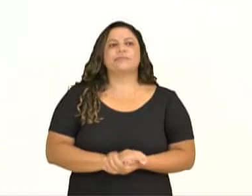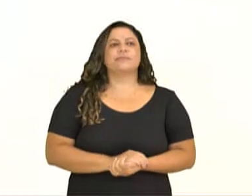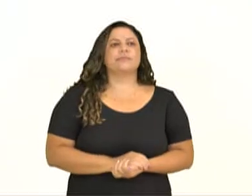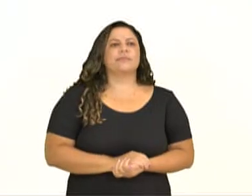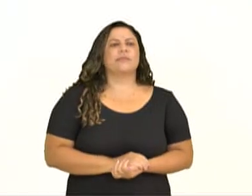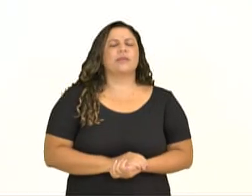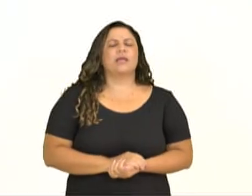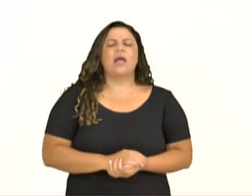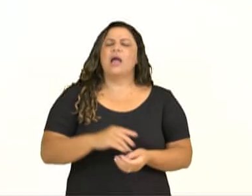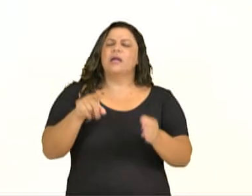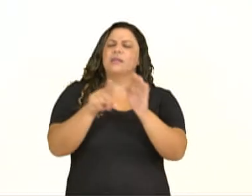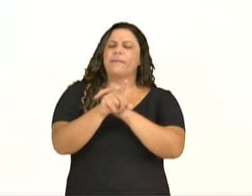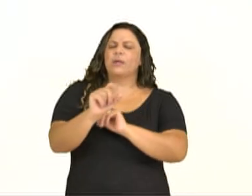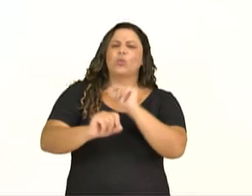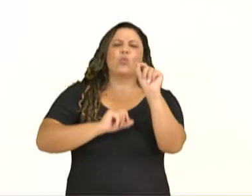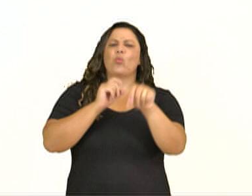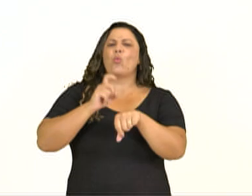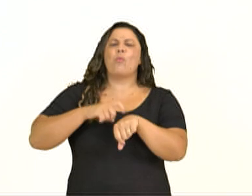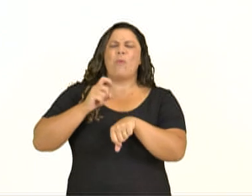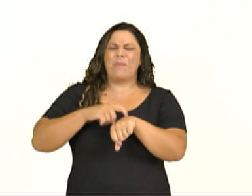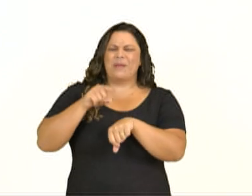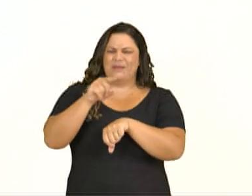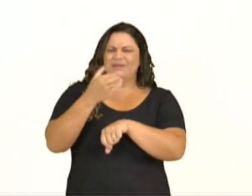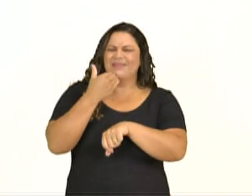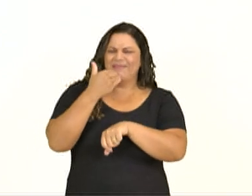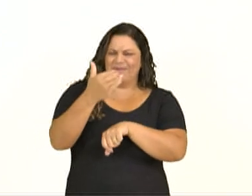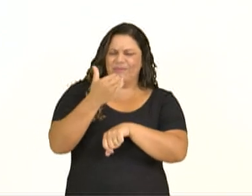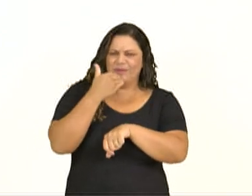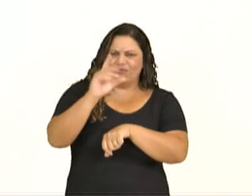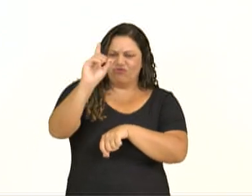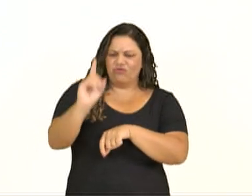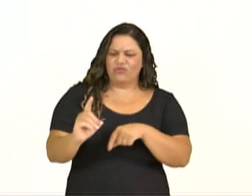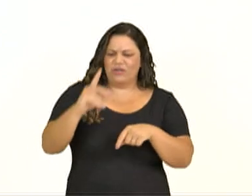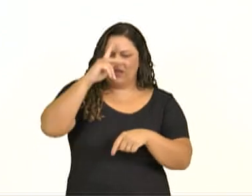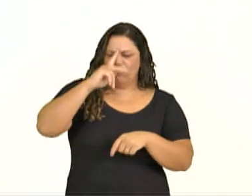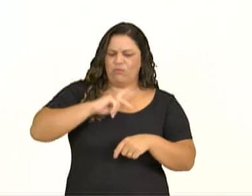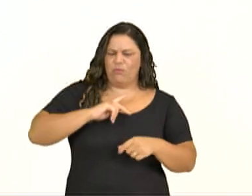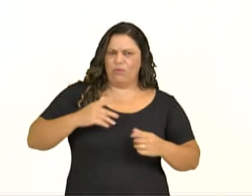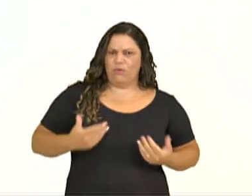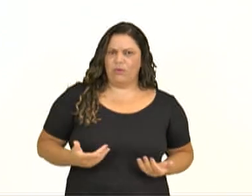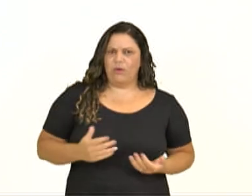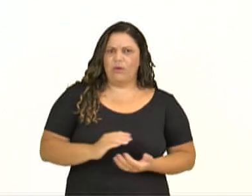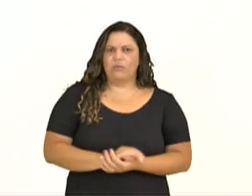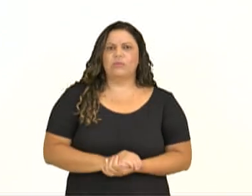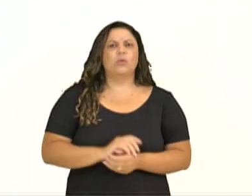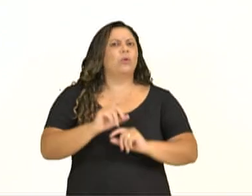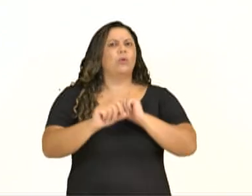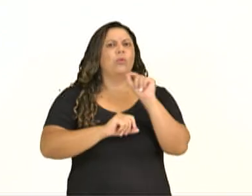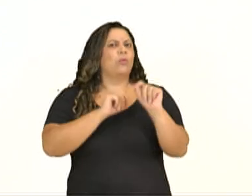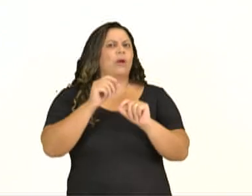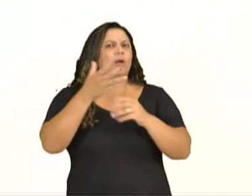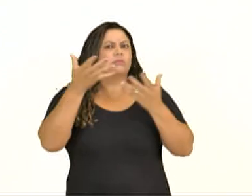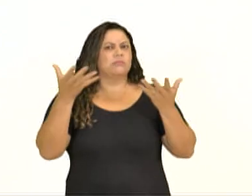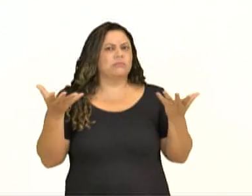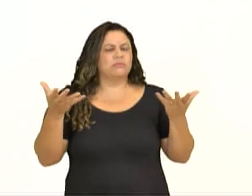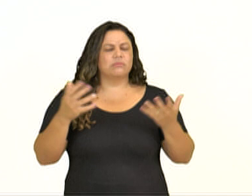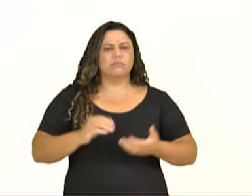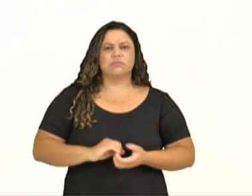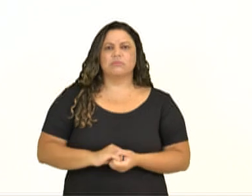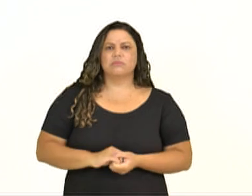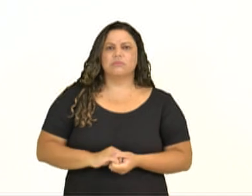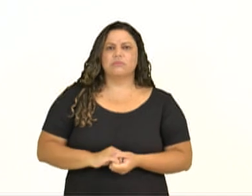momento, você já teve que reivindicar algum direito? Que direito foi esse?